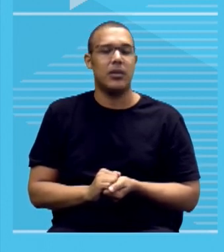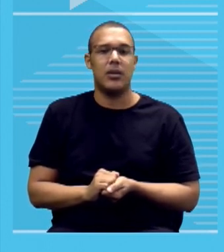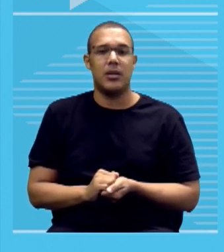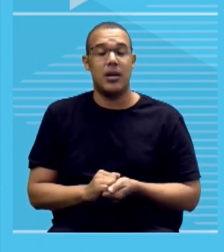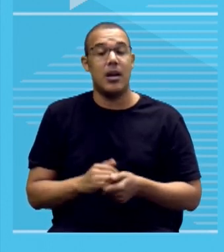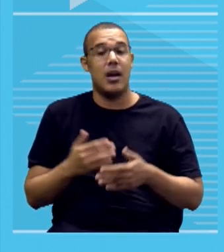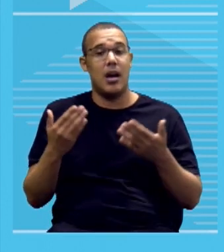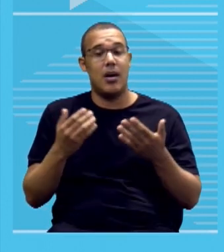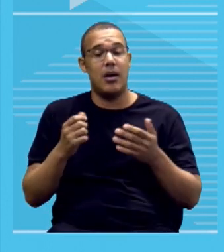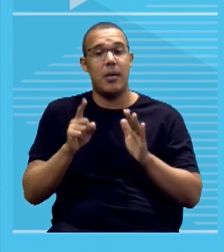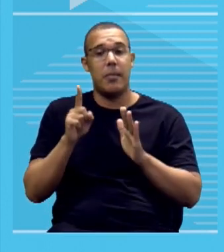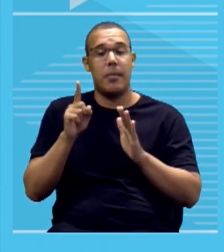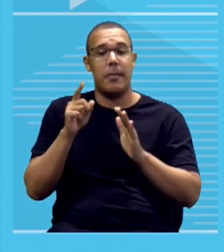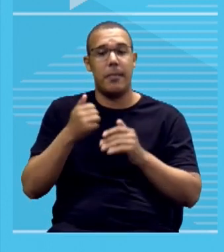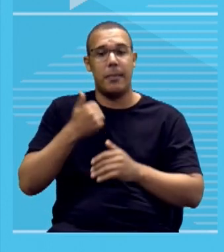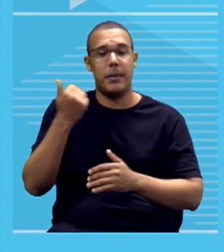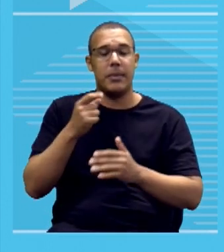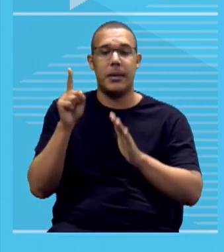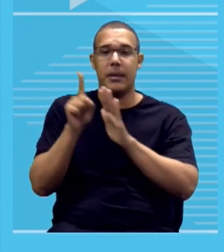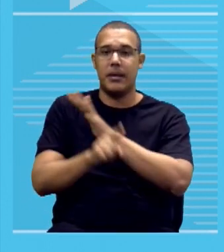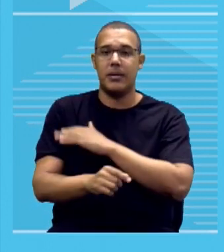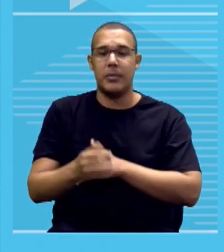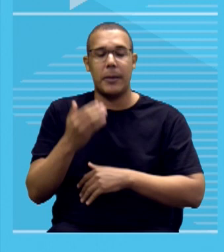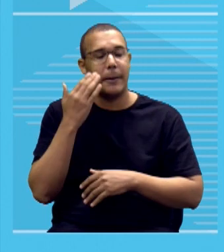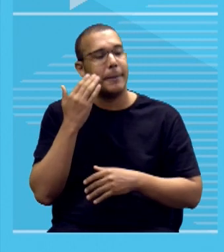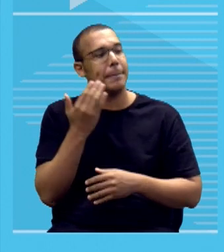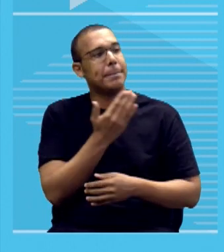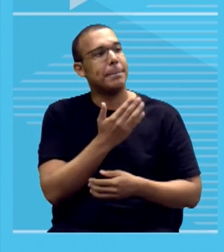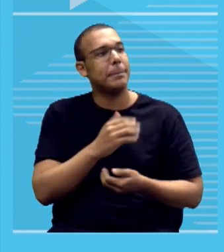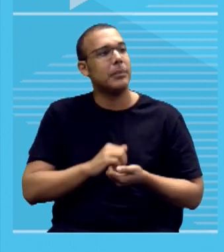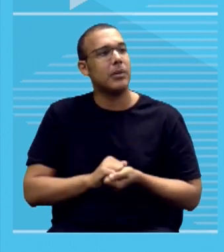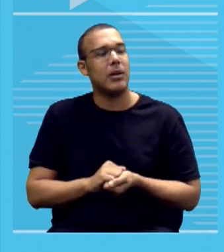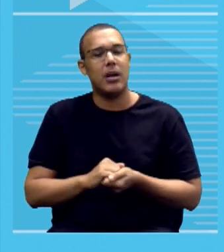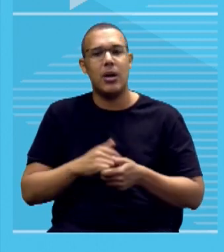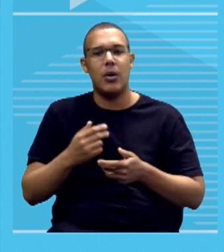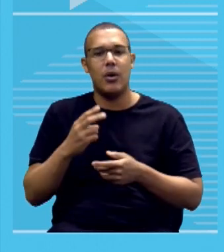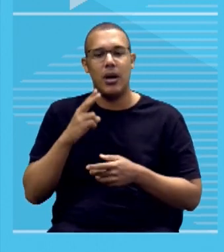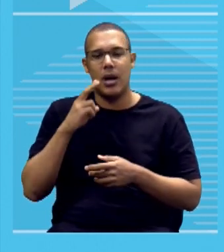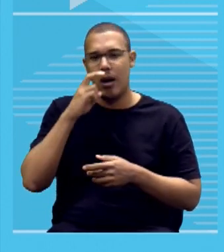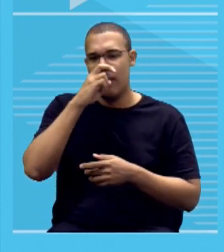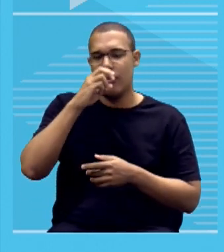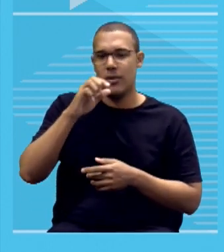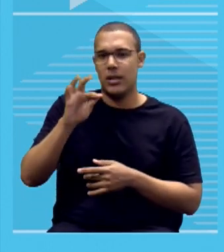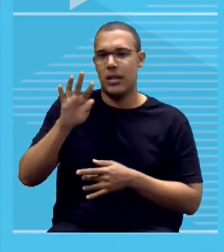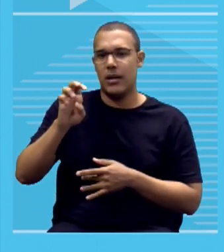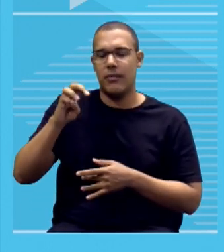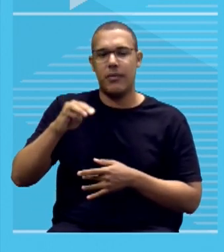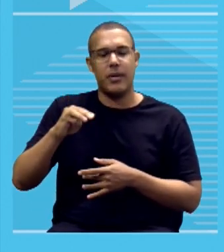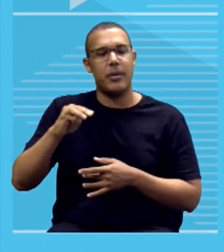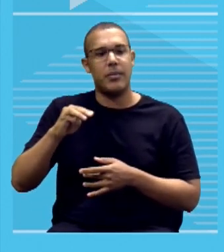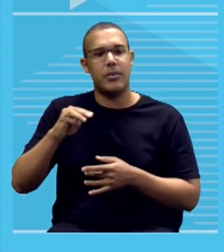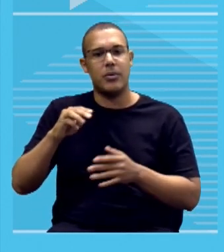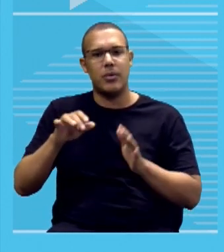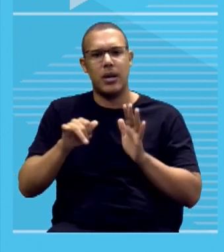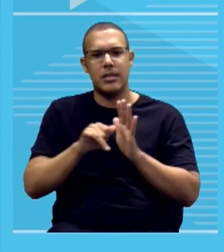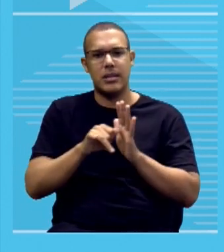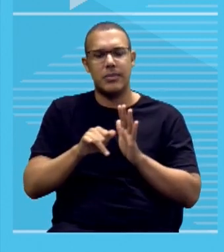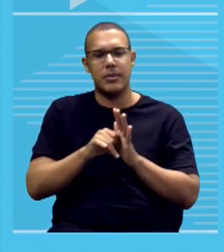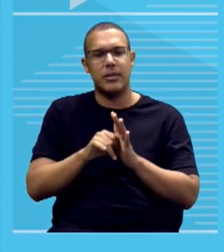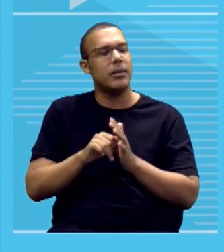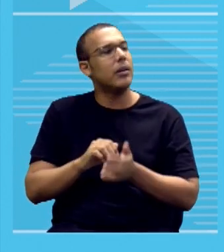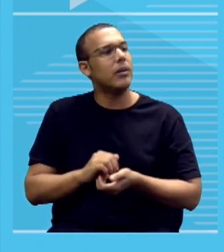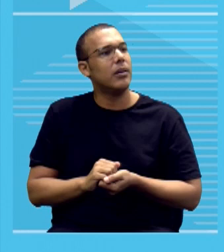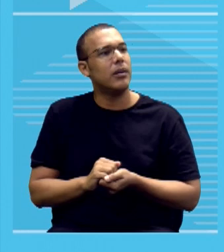tem a nossa primeira questãozinha, falando o seguinte: qual será a força contra a eletromotriz de um receptor elétrico que possui uma